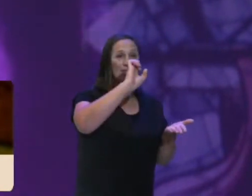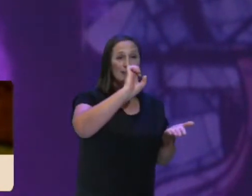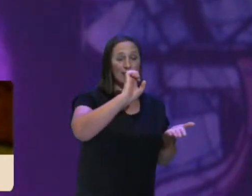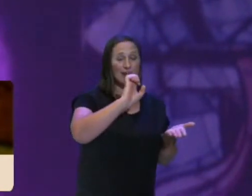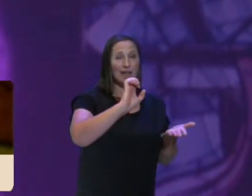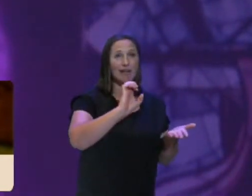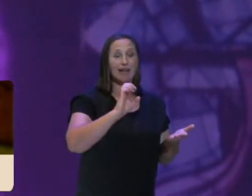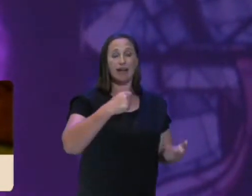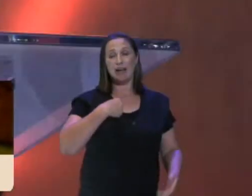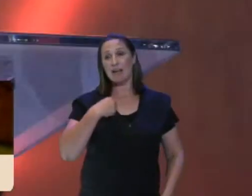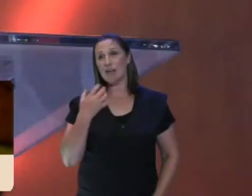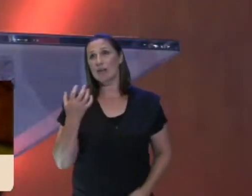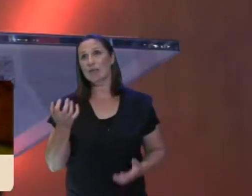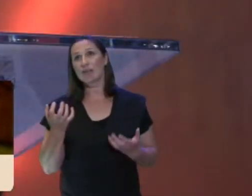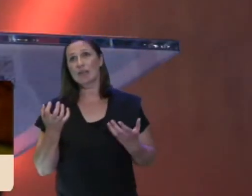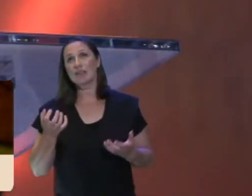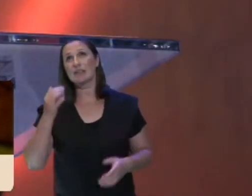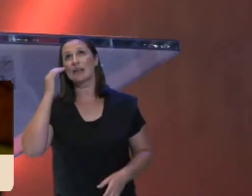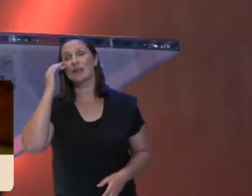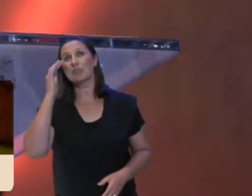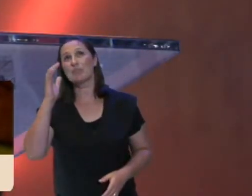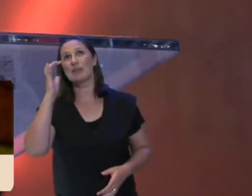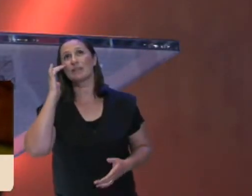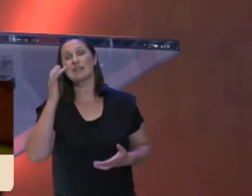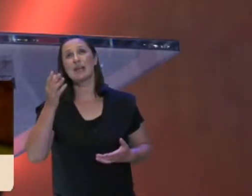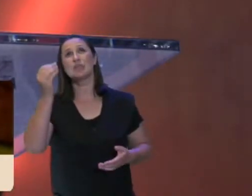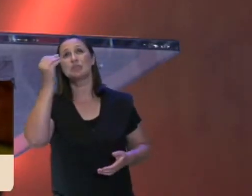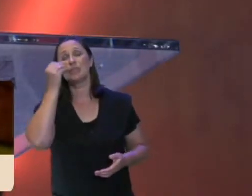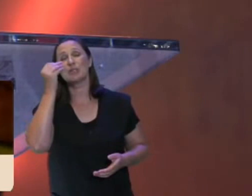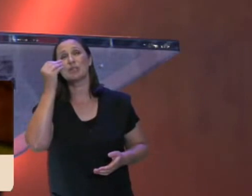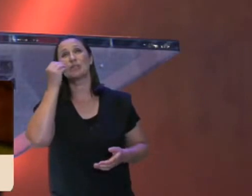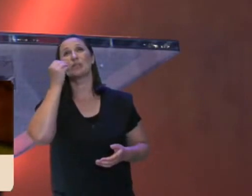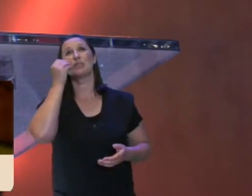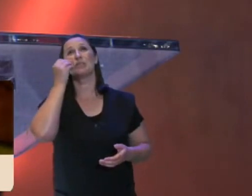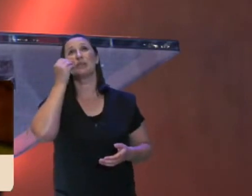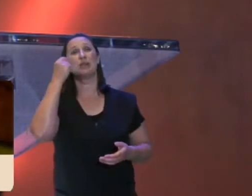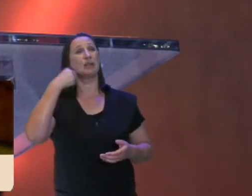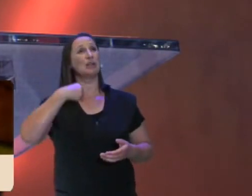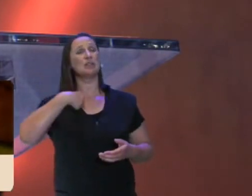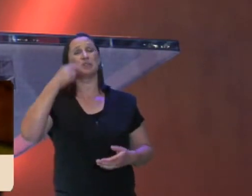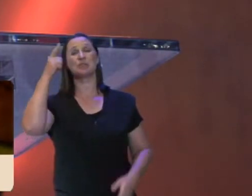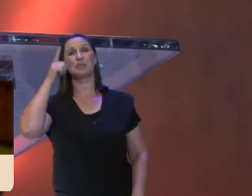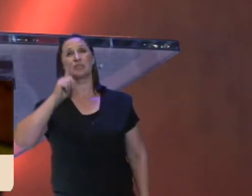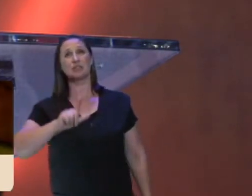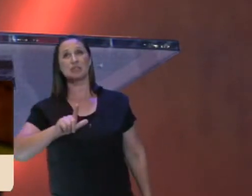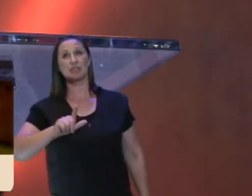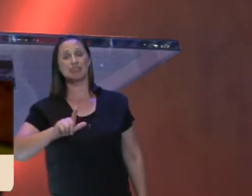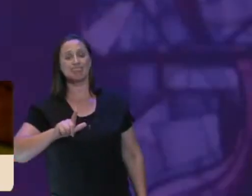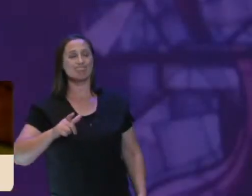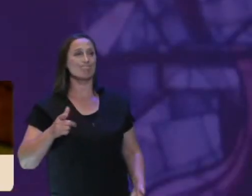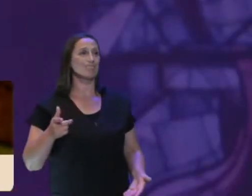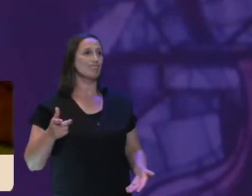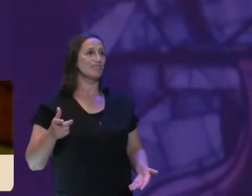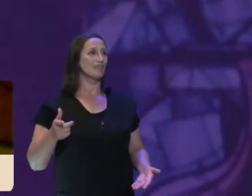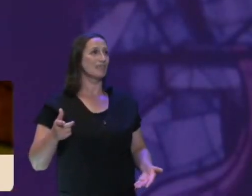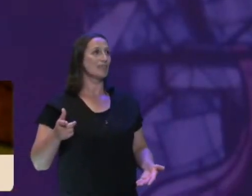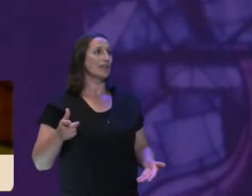eu queria, eu estou tentando, mas eu não consigo mais. E aí a gente se